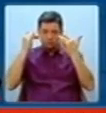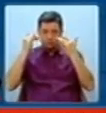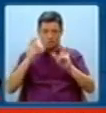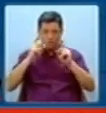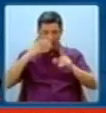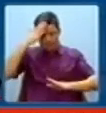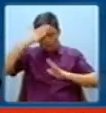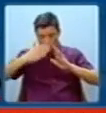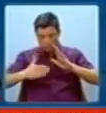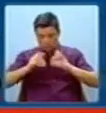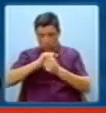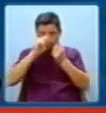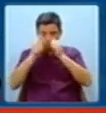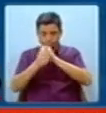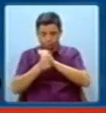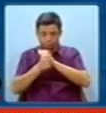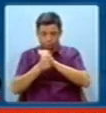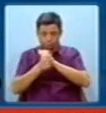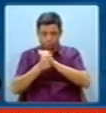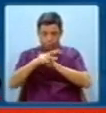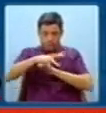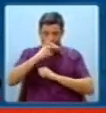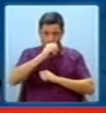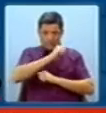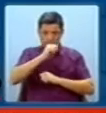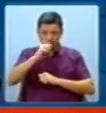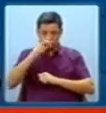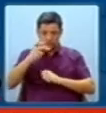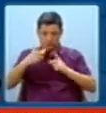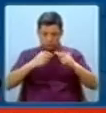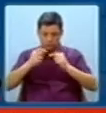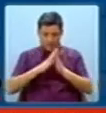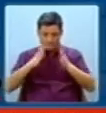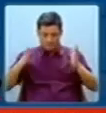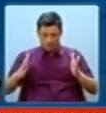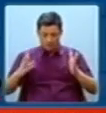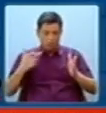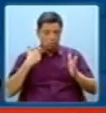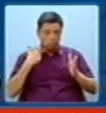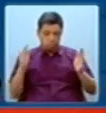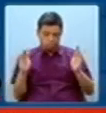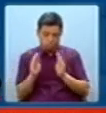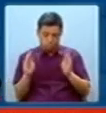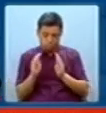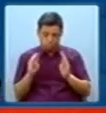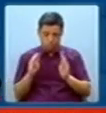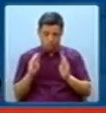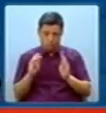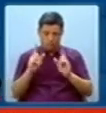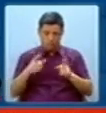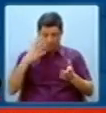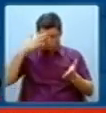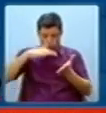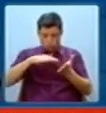isto que acontece, que há uma transferência, um bailado de massa, digamos assim, entre uma estrela de grande massa para uma estrela de pequena massa. E este resultado é